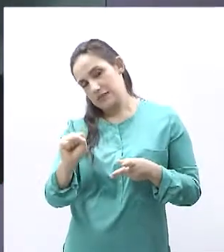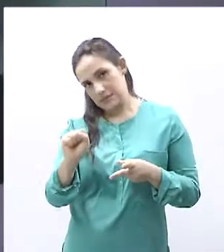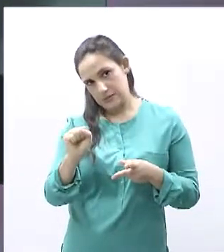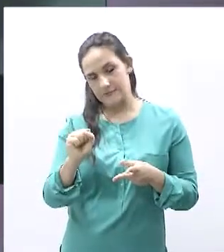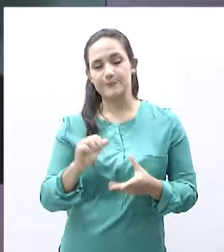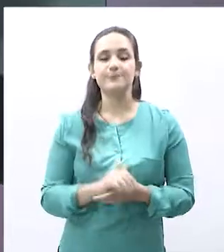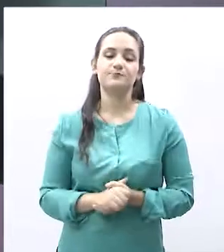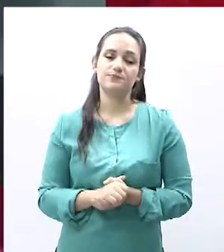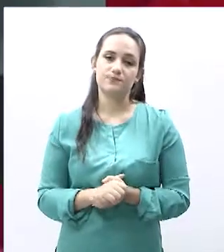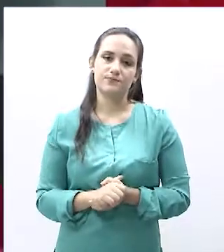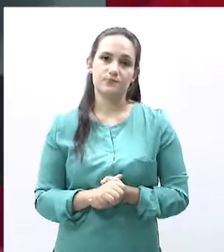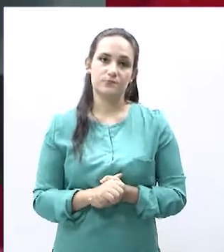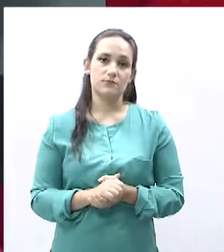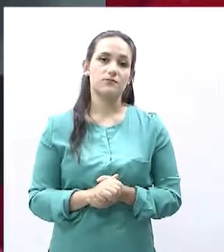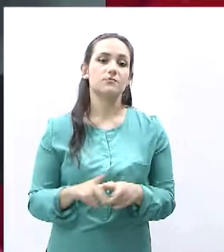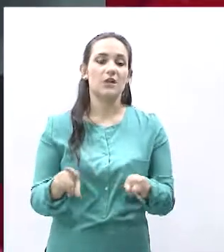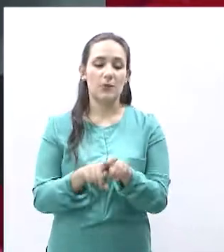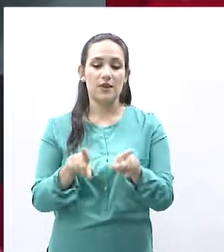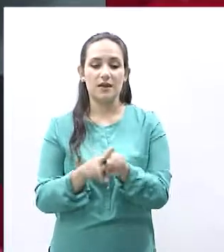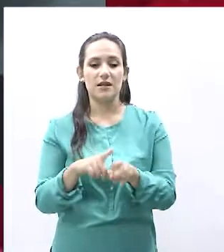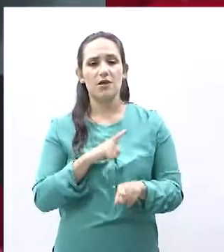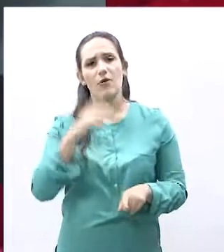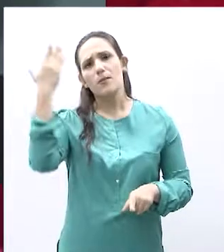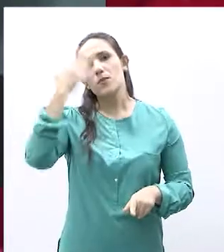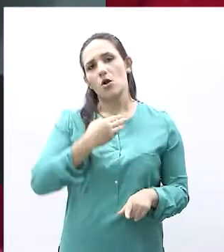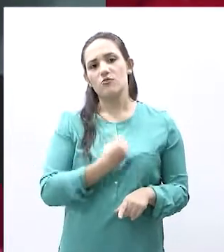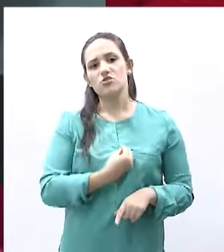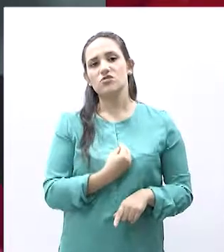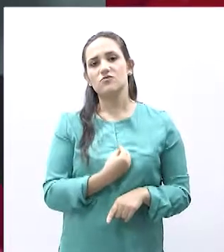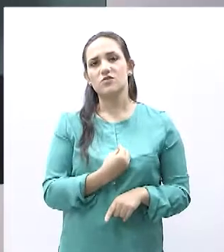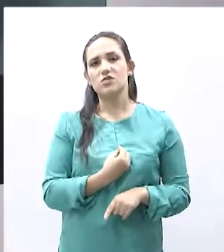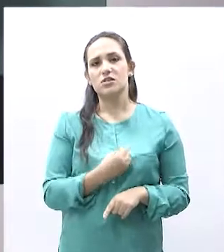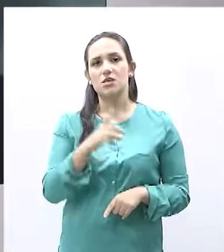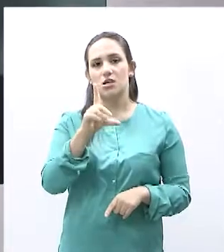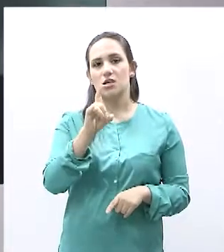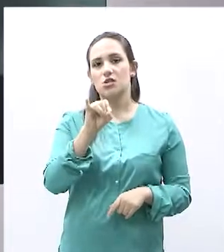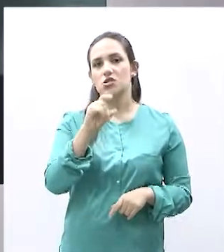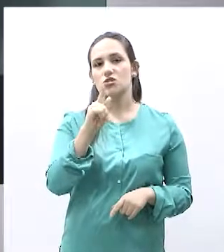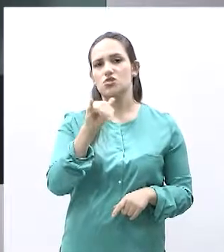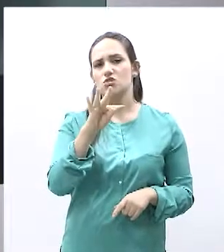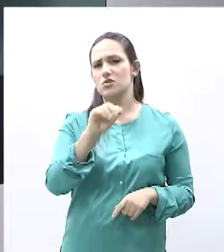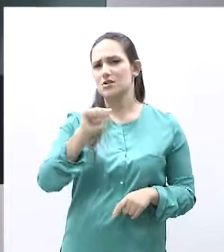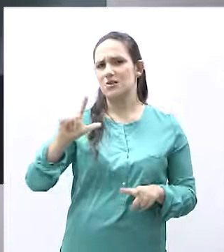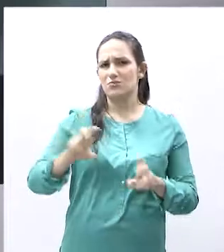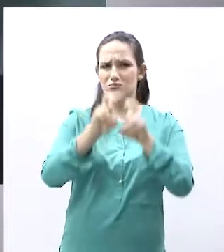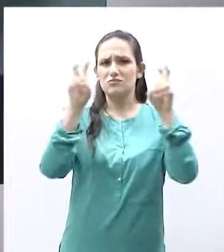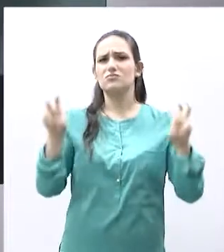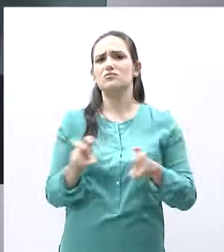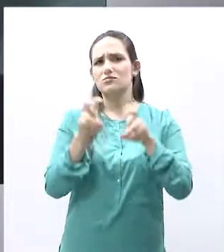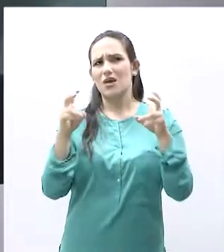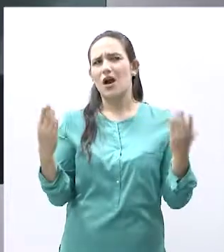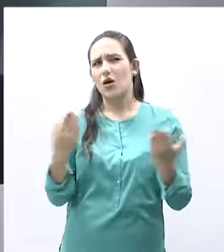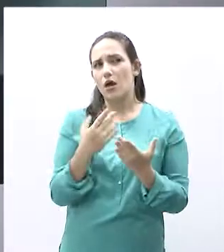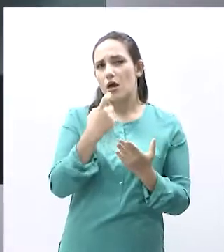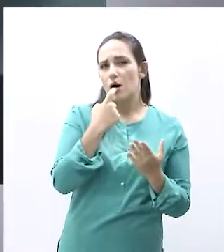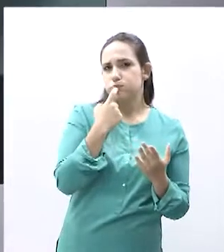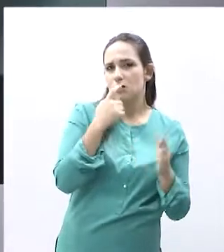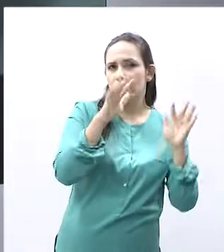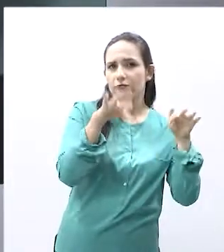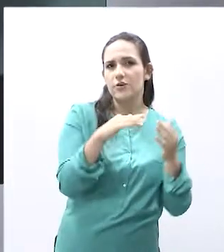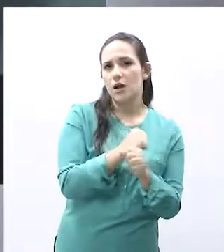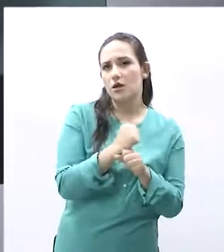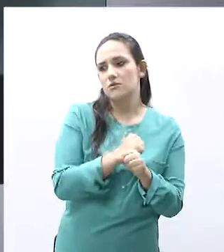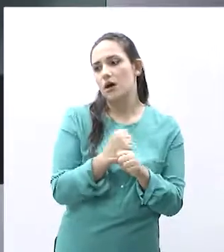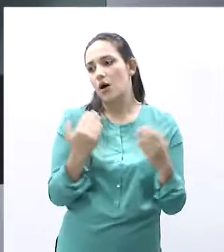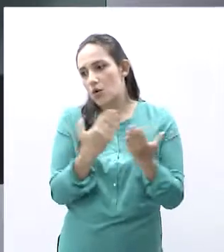nós tivemos a prova de vida digital. Isso veio mais para o final do ano, começo desse ano de 2021, mas